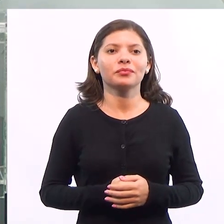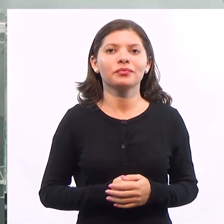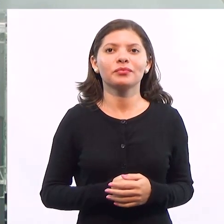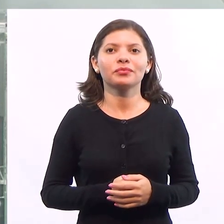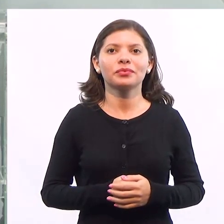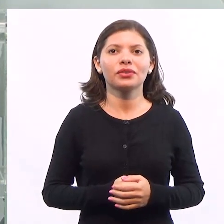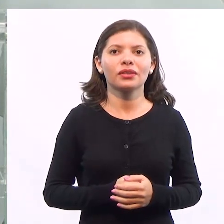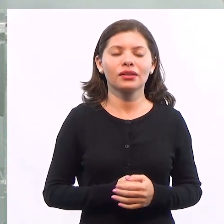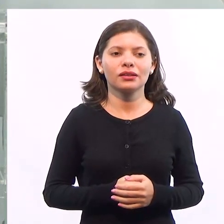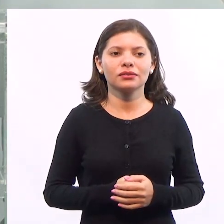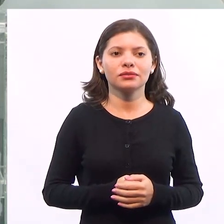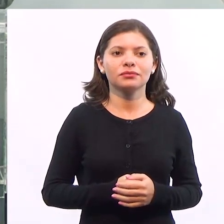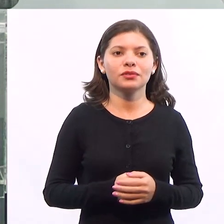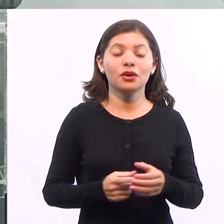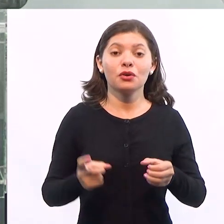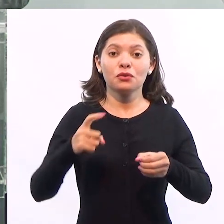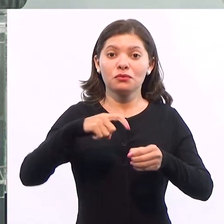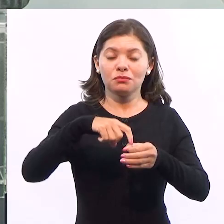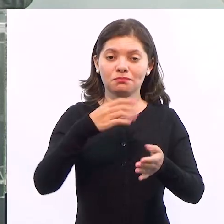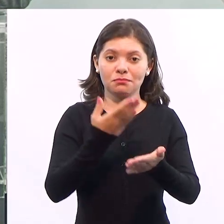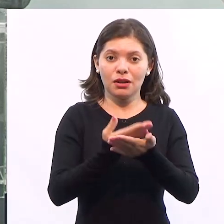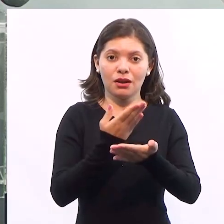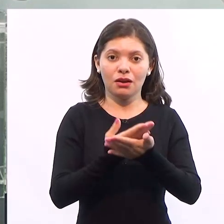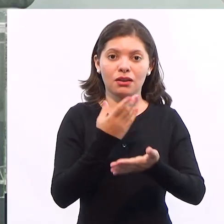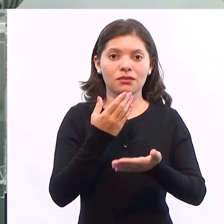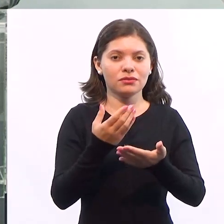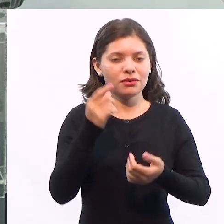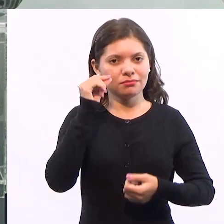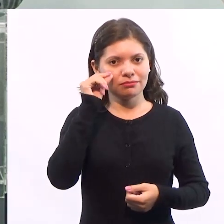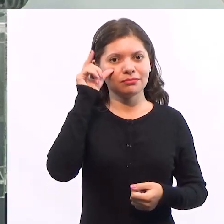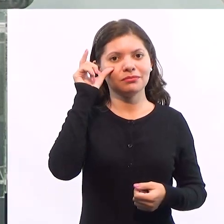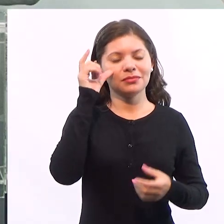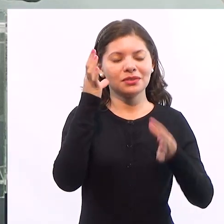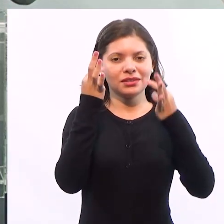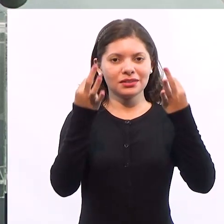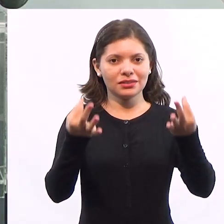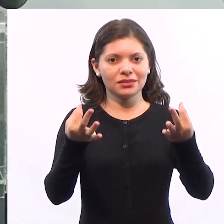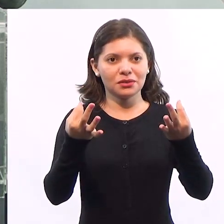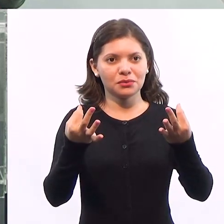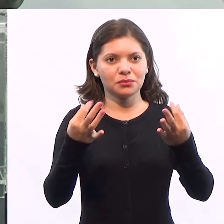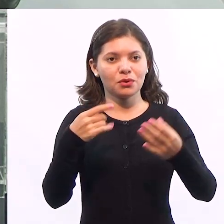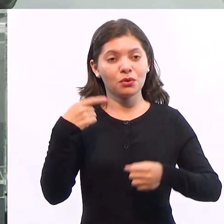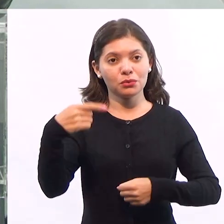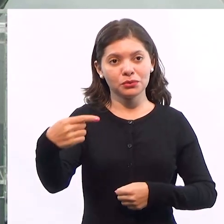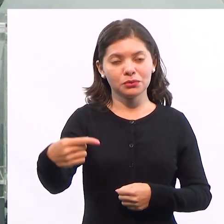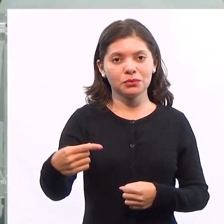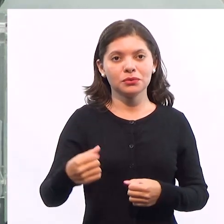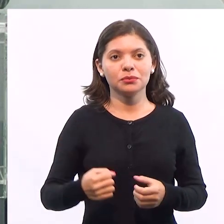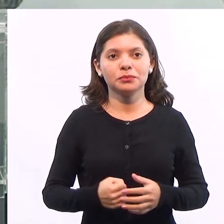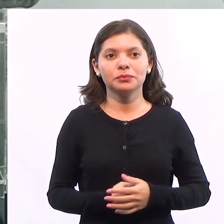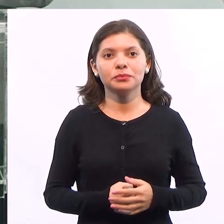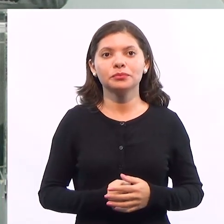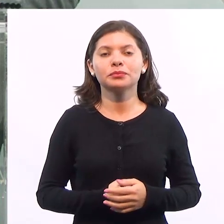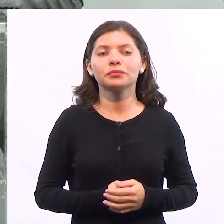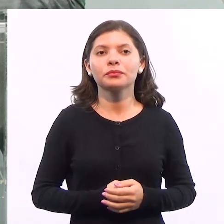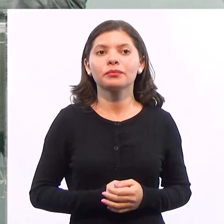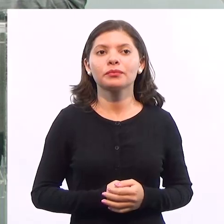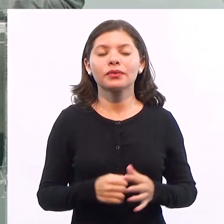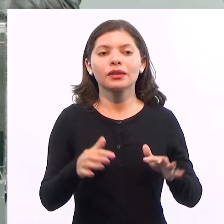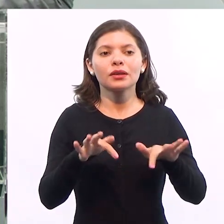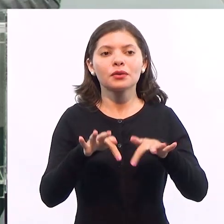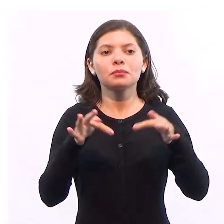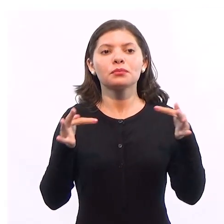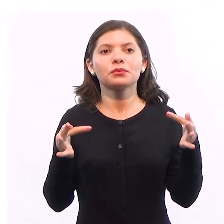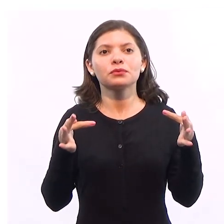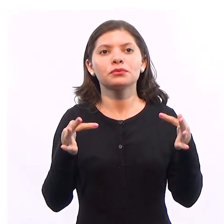lá uns 10 quilômetros, só 10. Não precisa ser mais do que isso não. E volta para a aula aí que eu tenho certeza que você vai voltar mais esperto do que nunca, tá bom? Vamos continuar aqui,